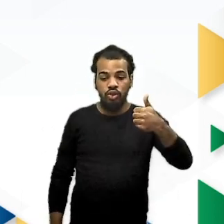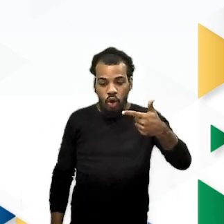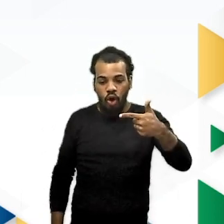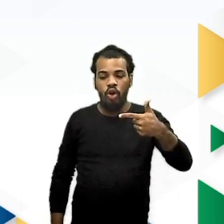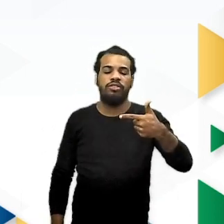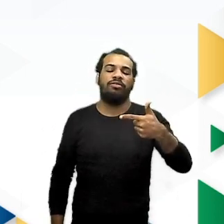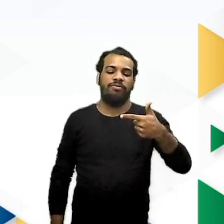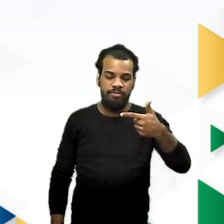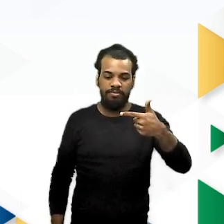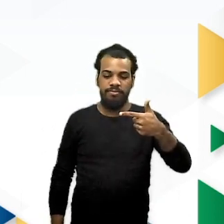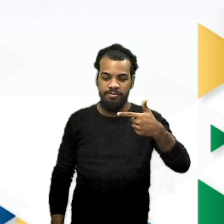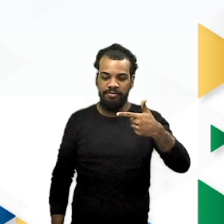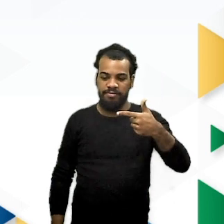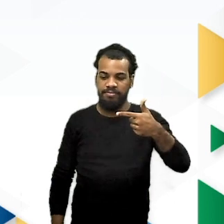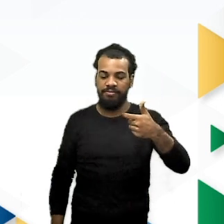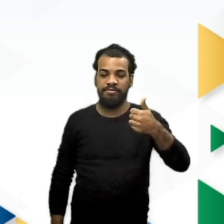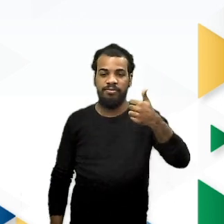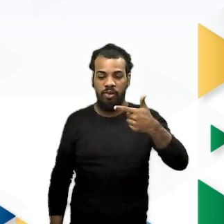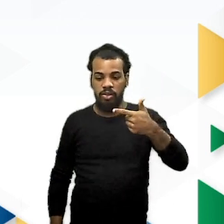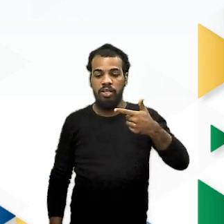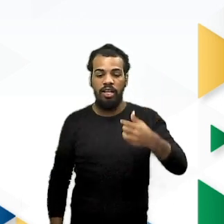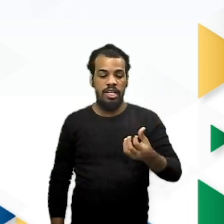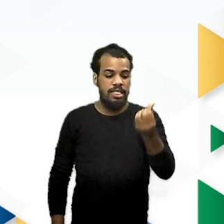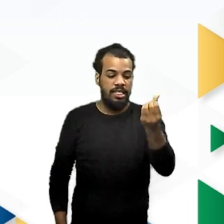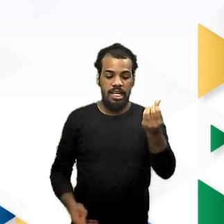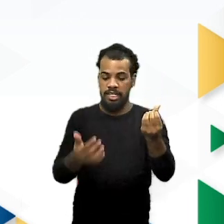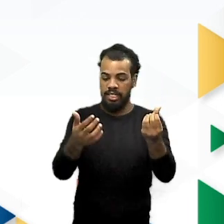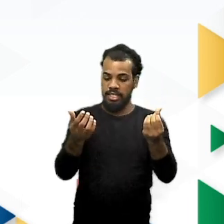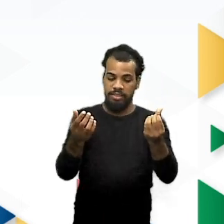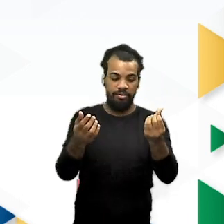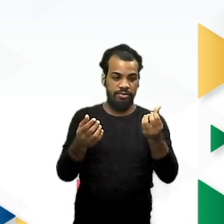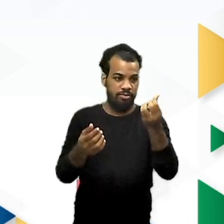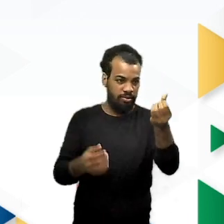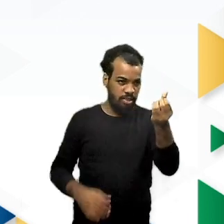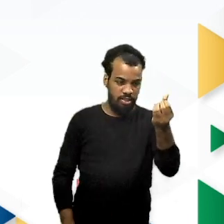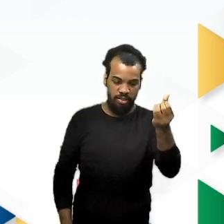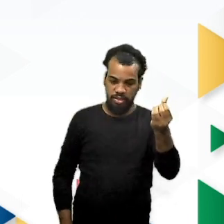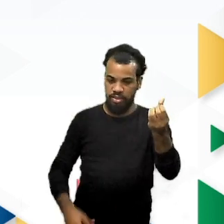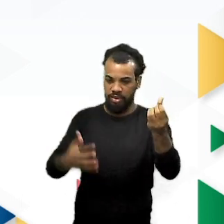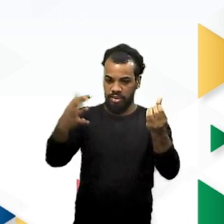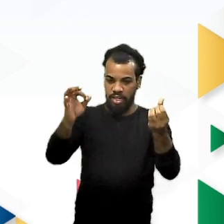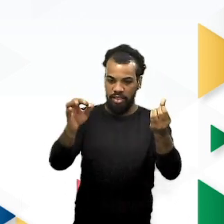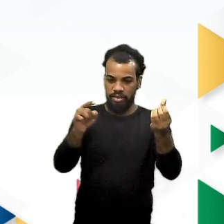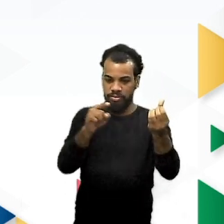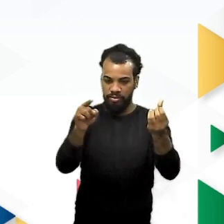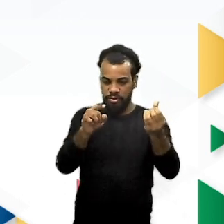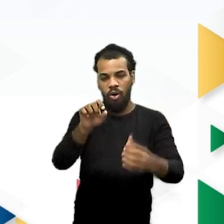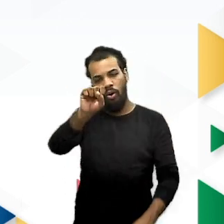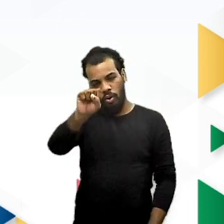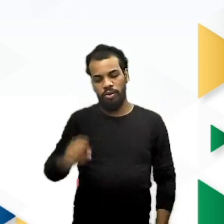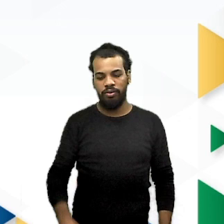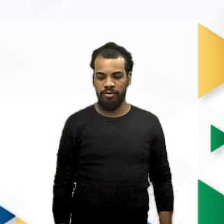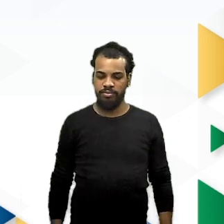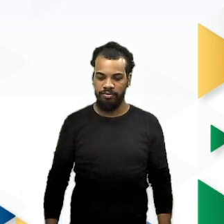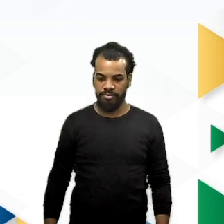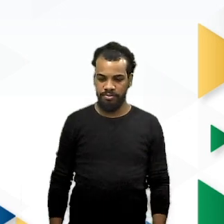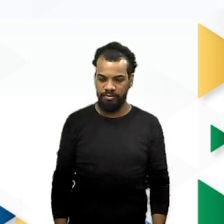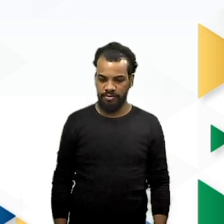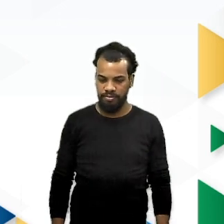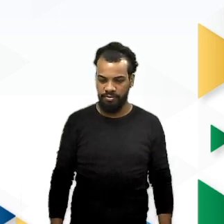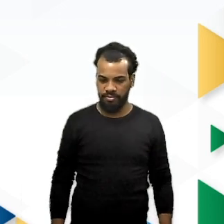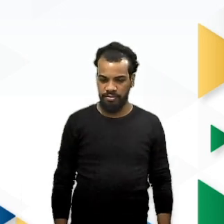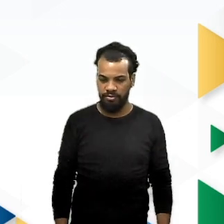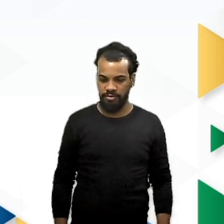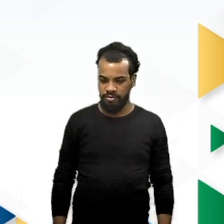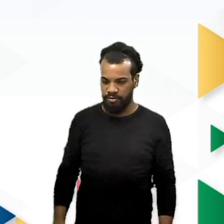entre o 6 e o 10, é claro que é o 8, tá? Então, próximo item, 3, 6,